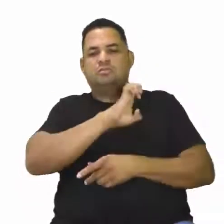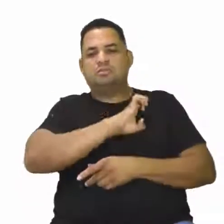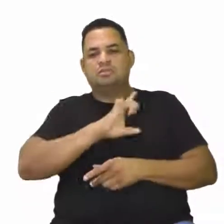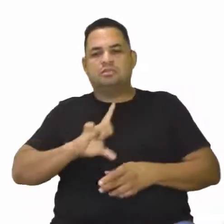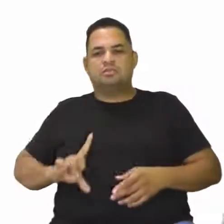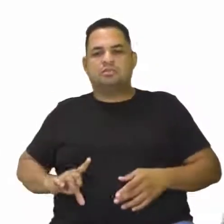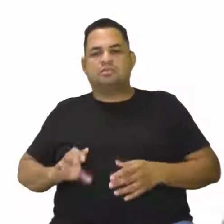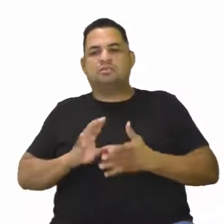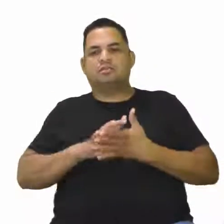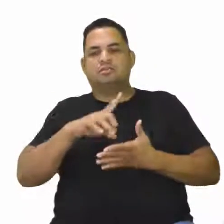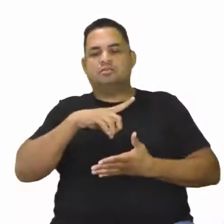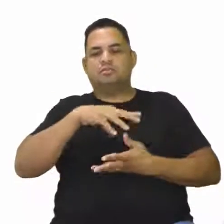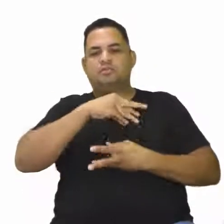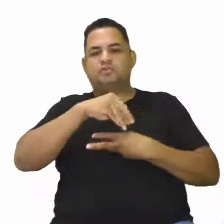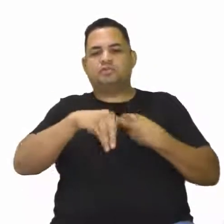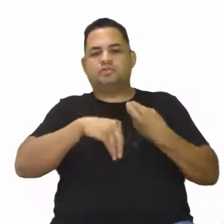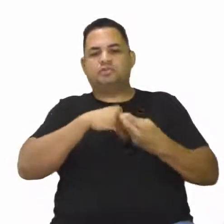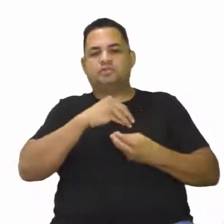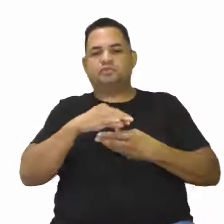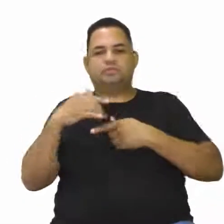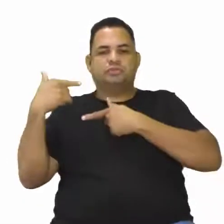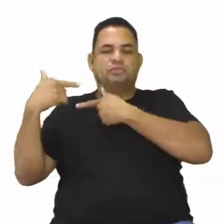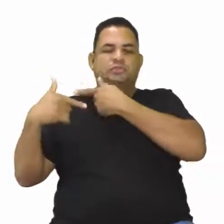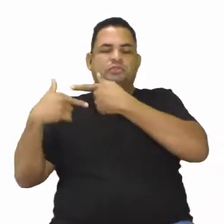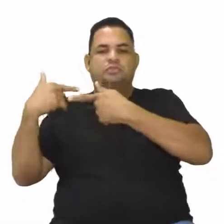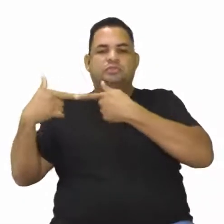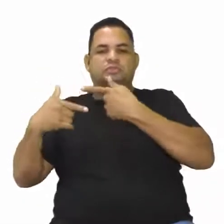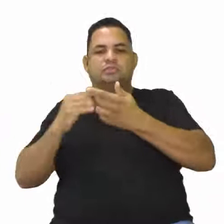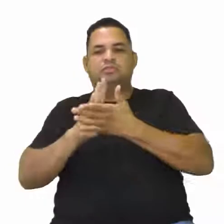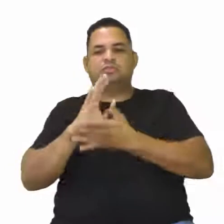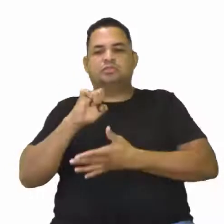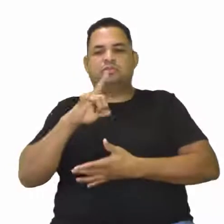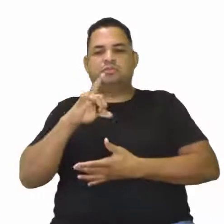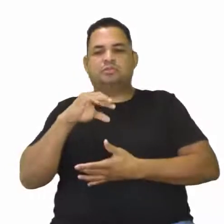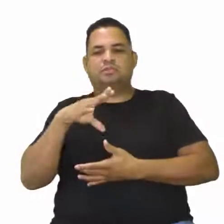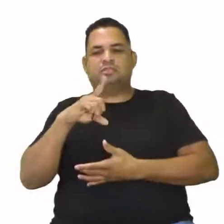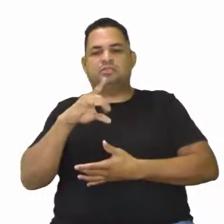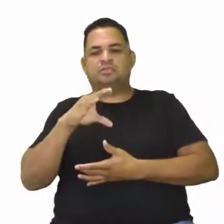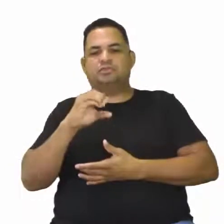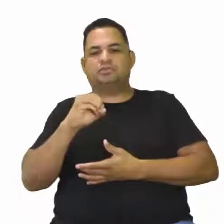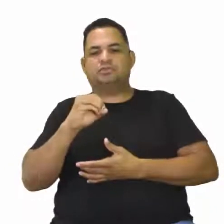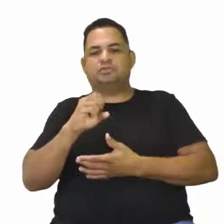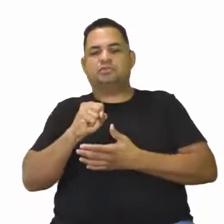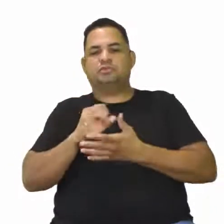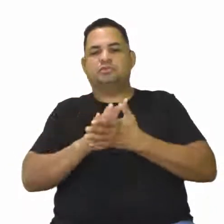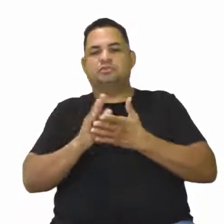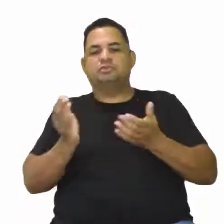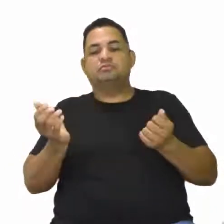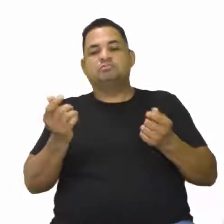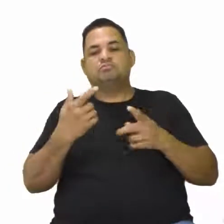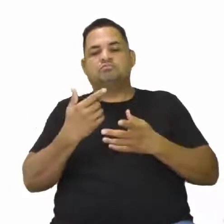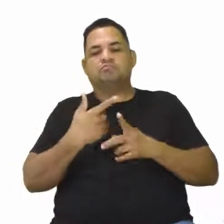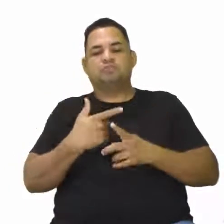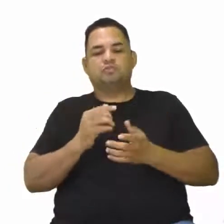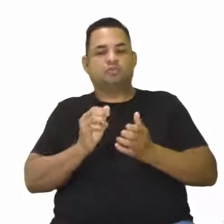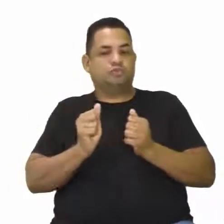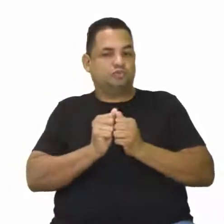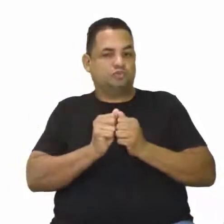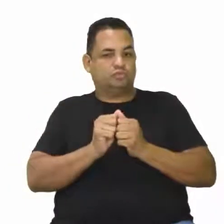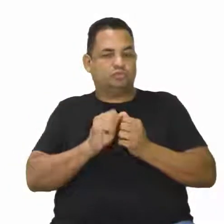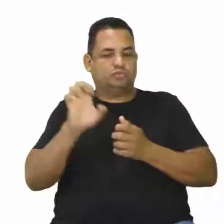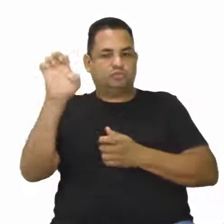Salvador ela é constituída por mestiços descendentes dos ameríndios com